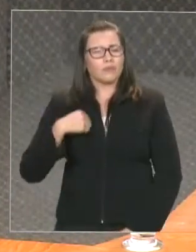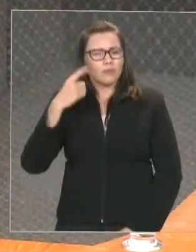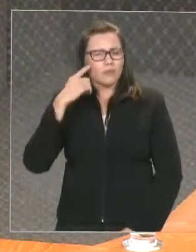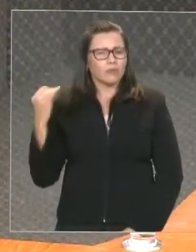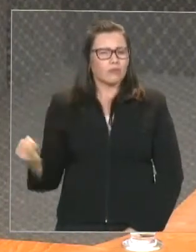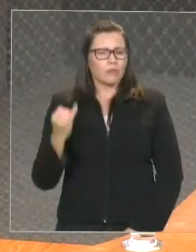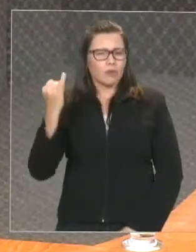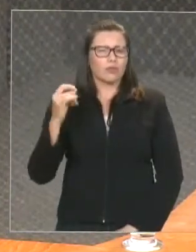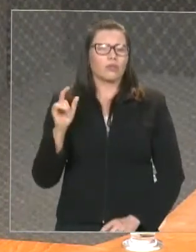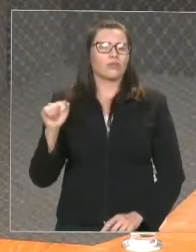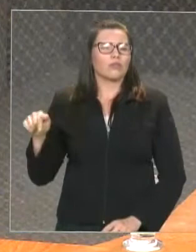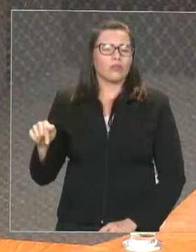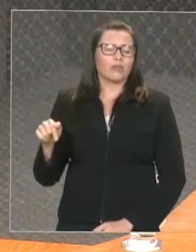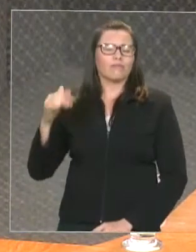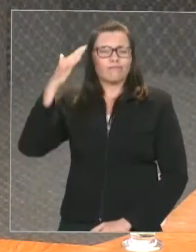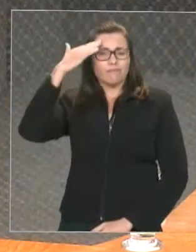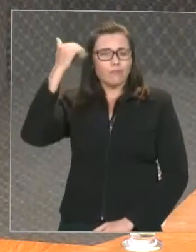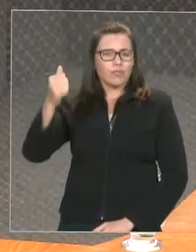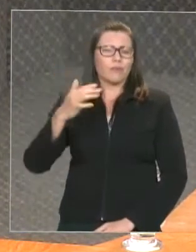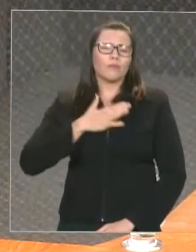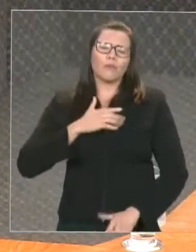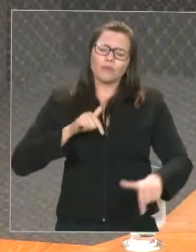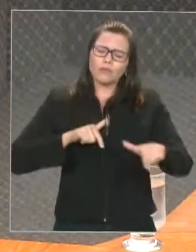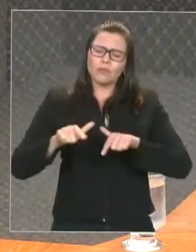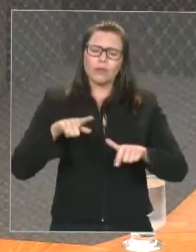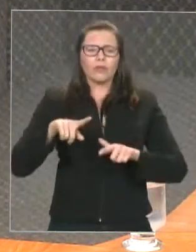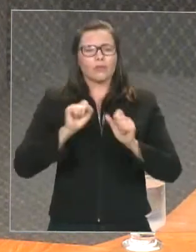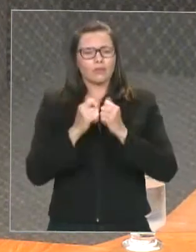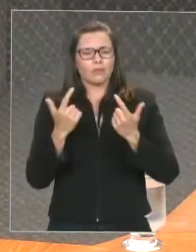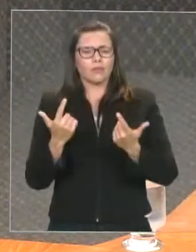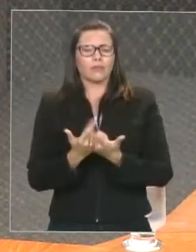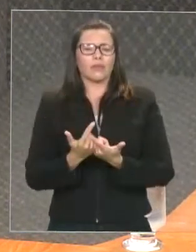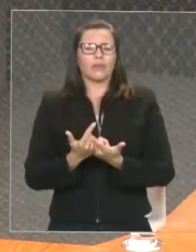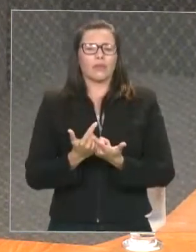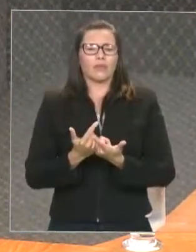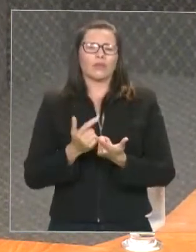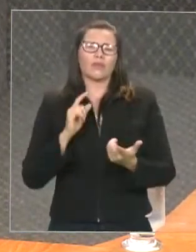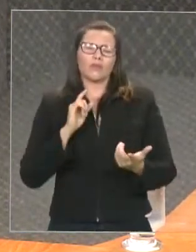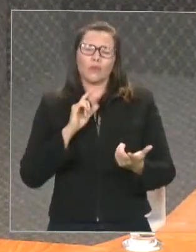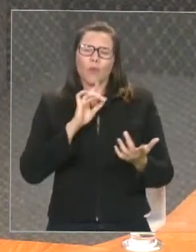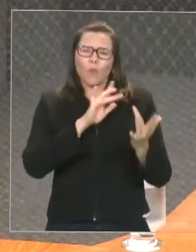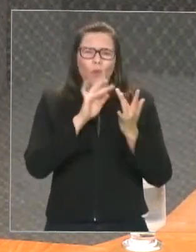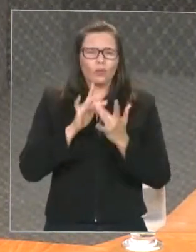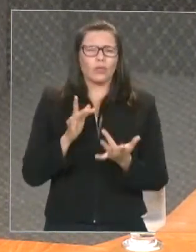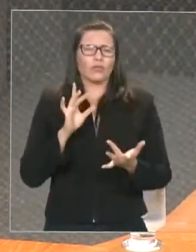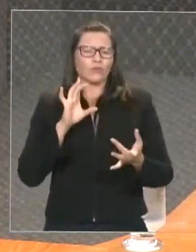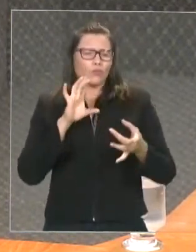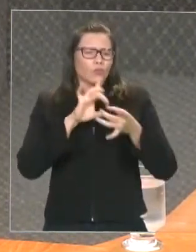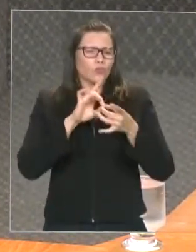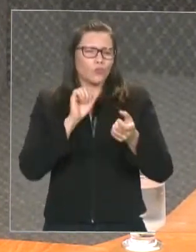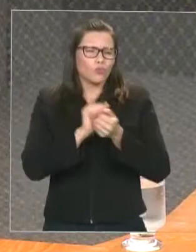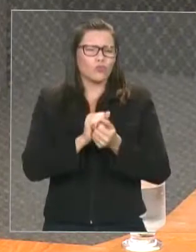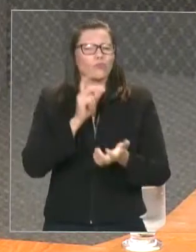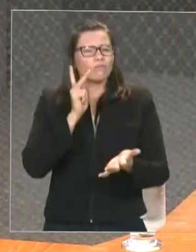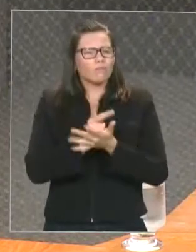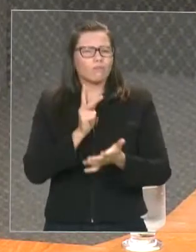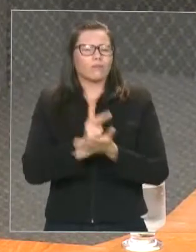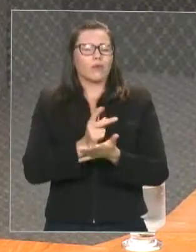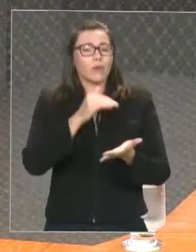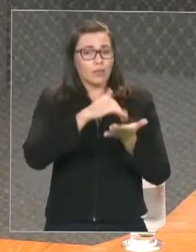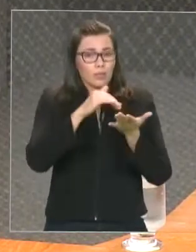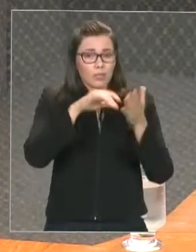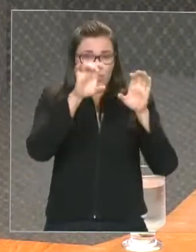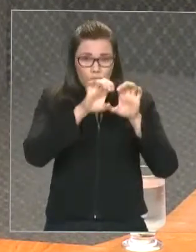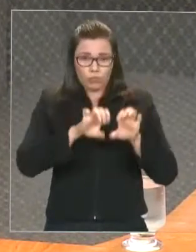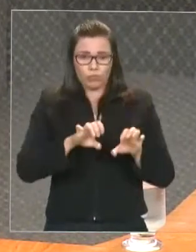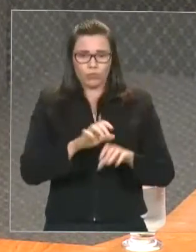o nosso trabalho junto à Secretaria de Infraestrutura, o nosso trabalho frente ao clamor do povo, aqui